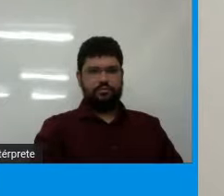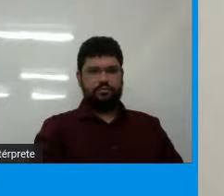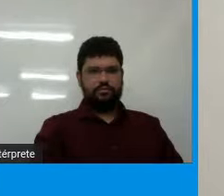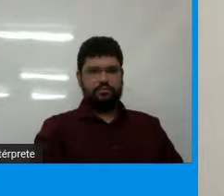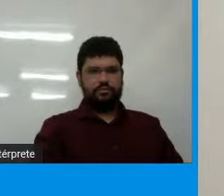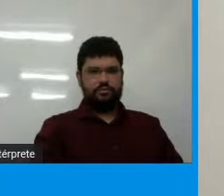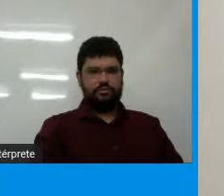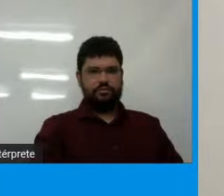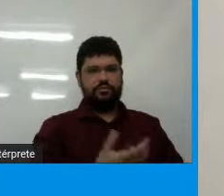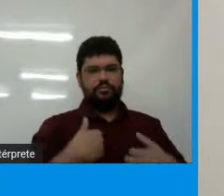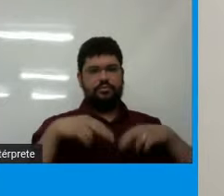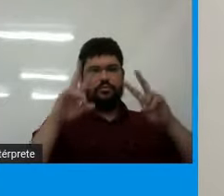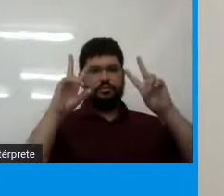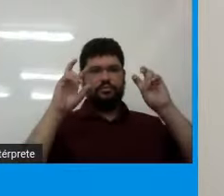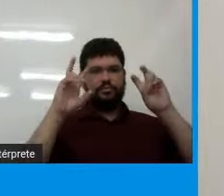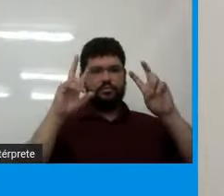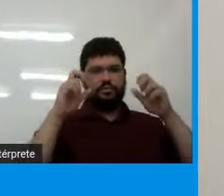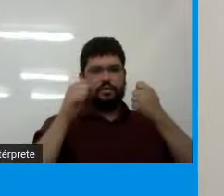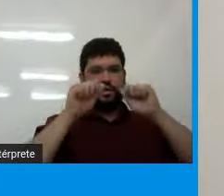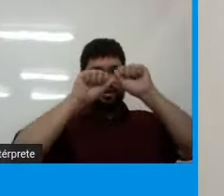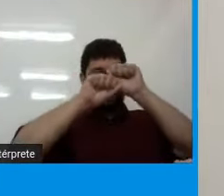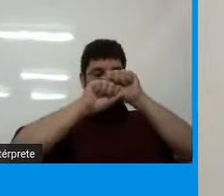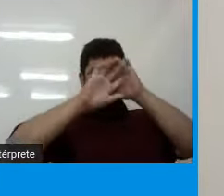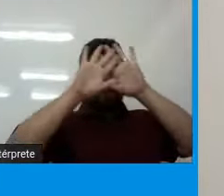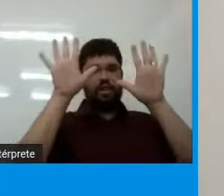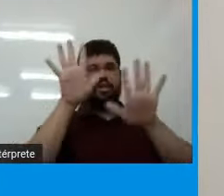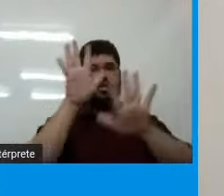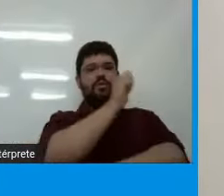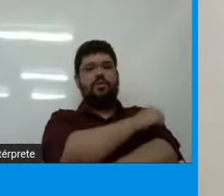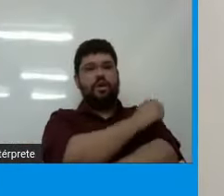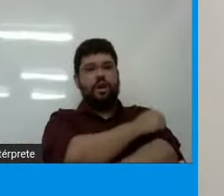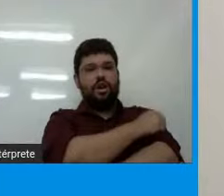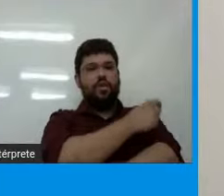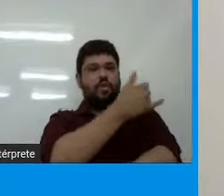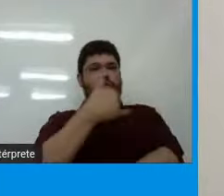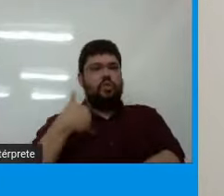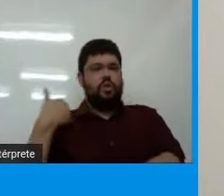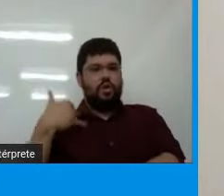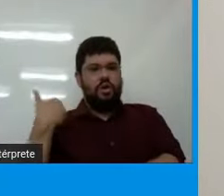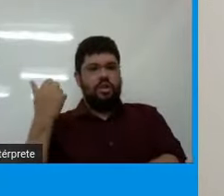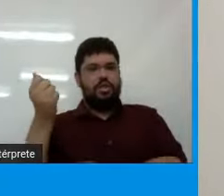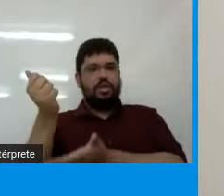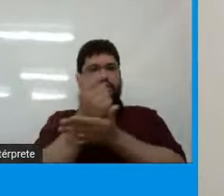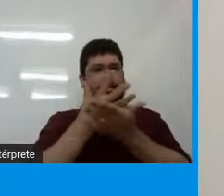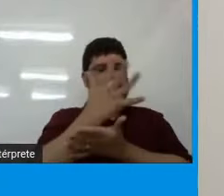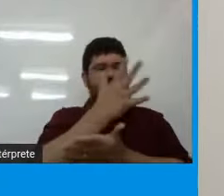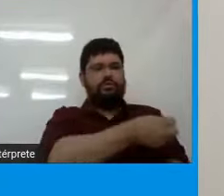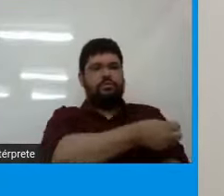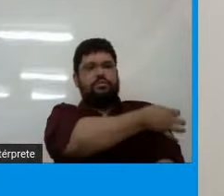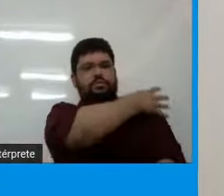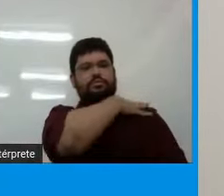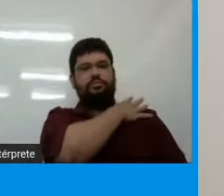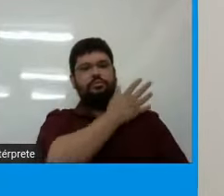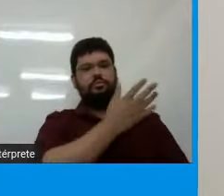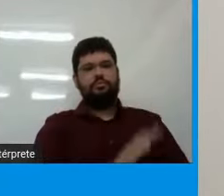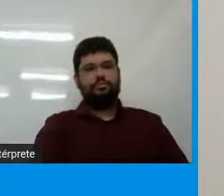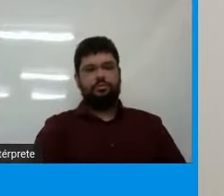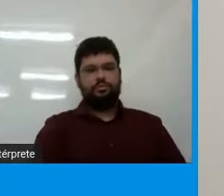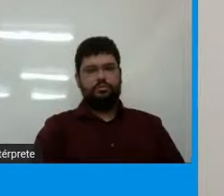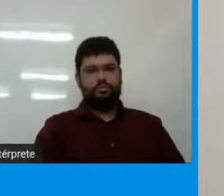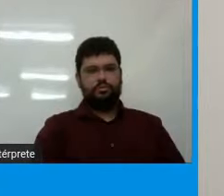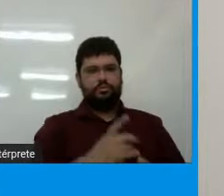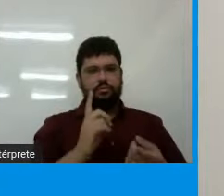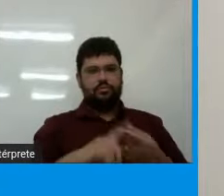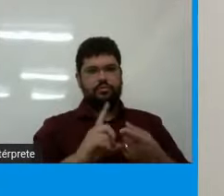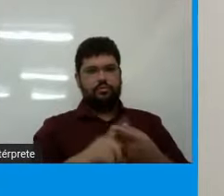Tenha claro na sua cabeça quem é o seu público-alvo, a faixa etária, a escolaridade, em que realidade ele vive. E tenha claro também qual é o